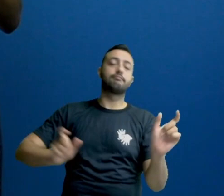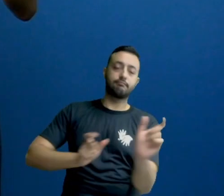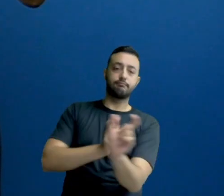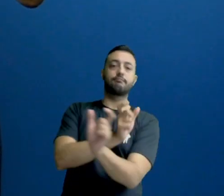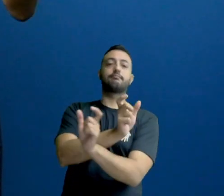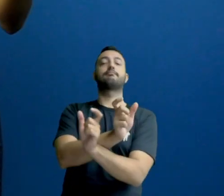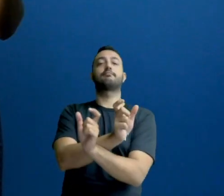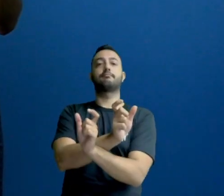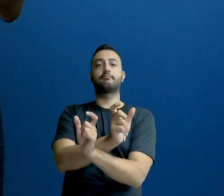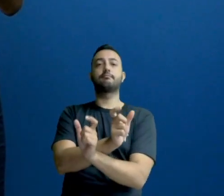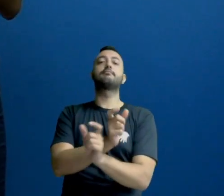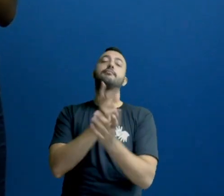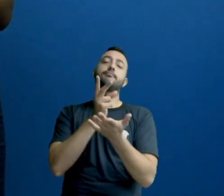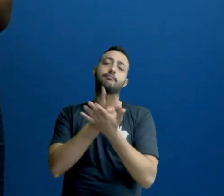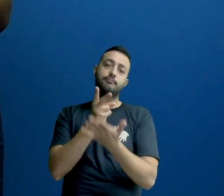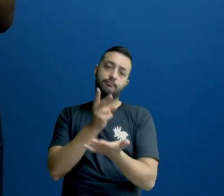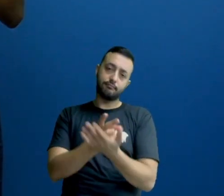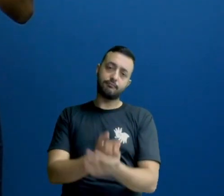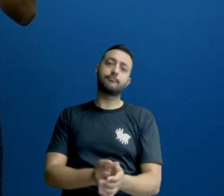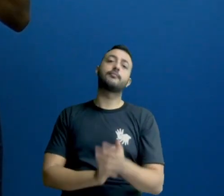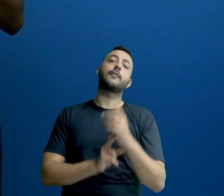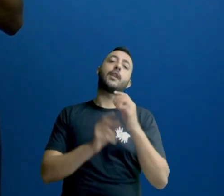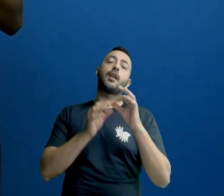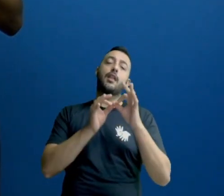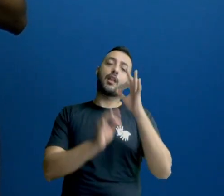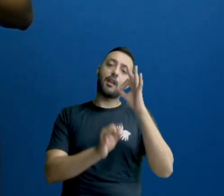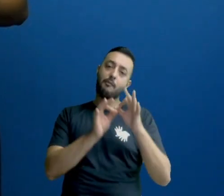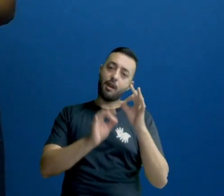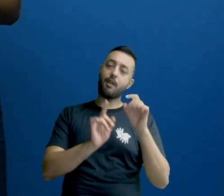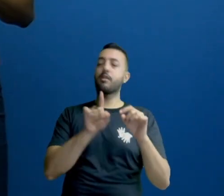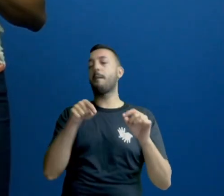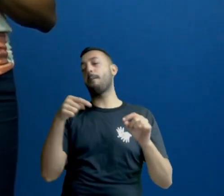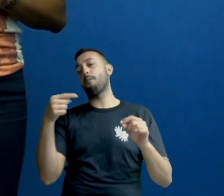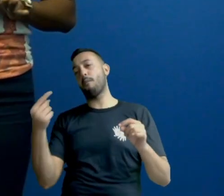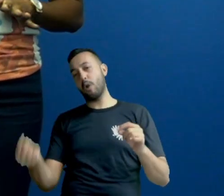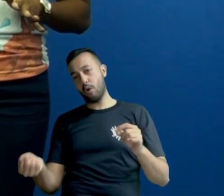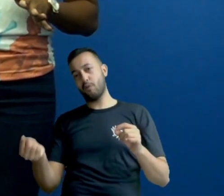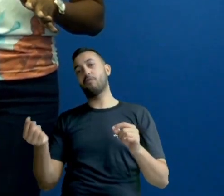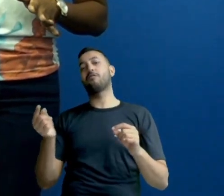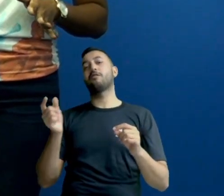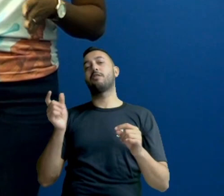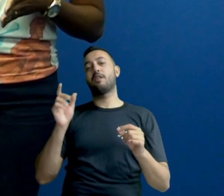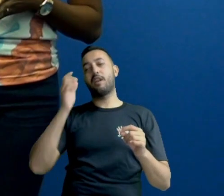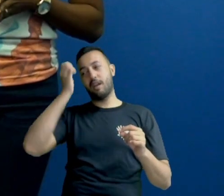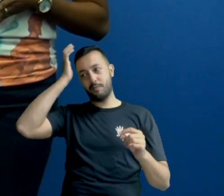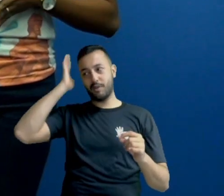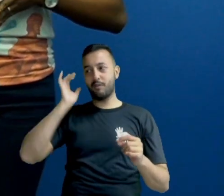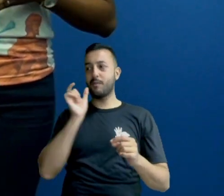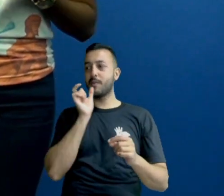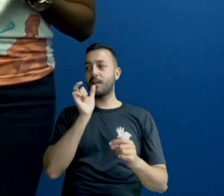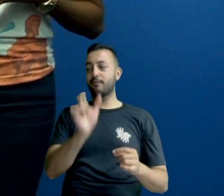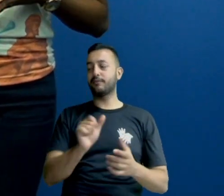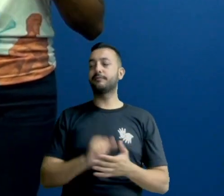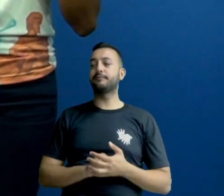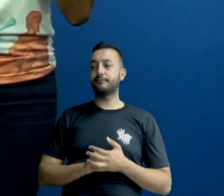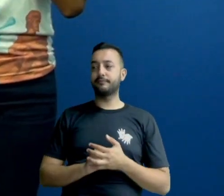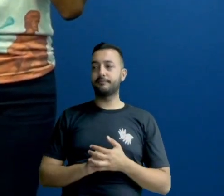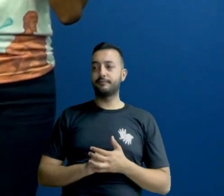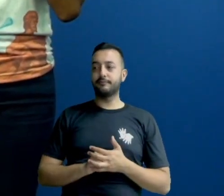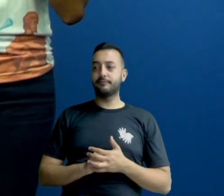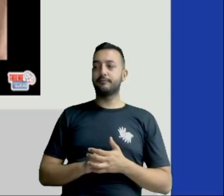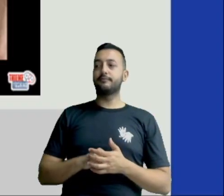que falar long hair. Certinho? Bom, com relação